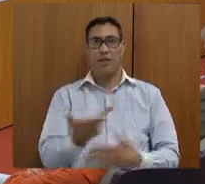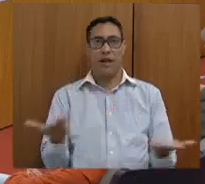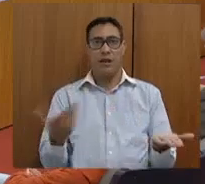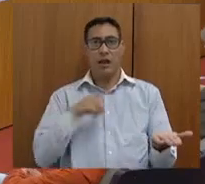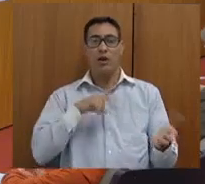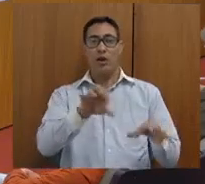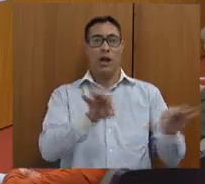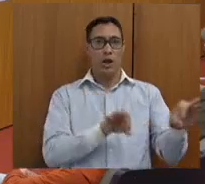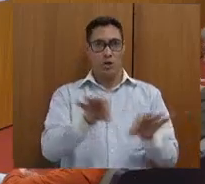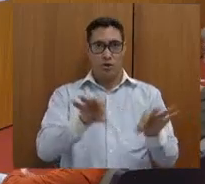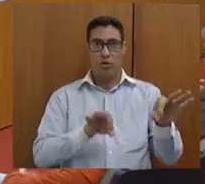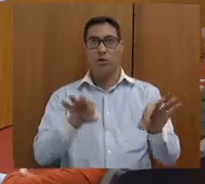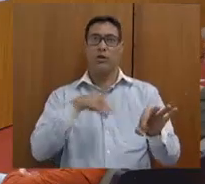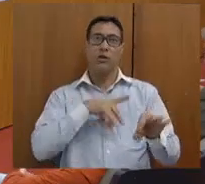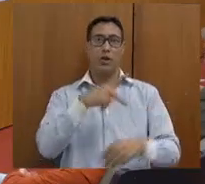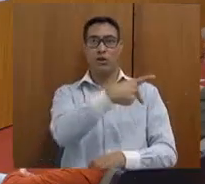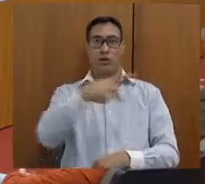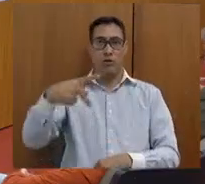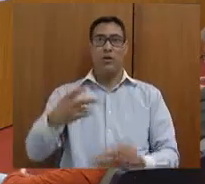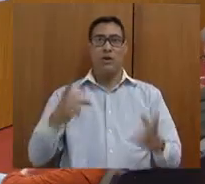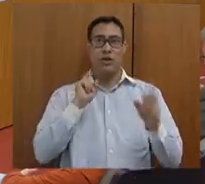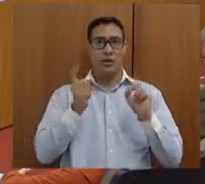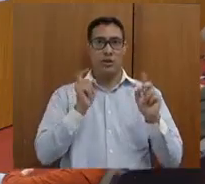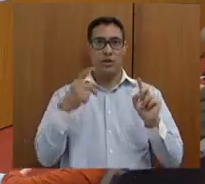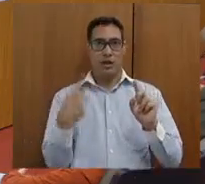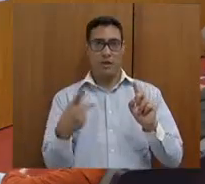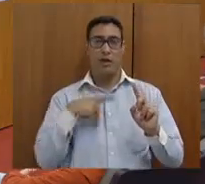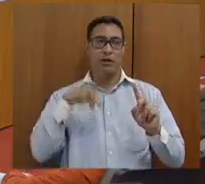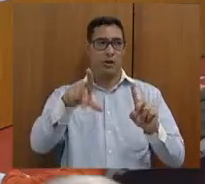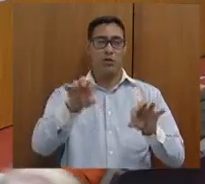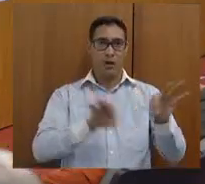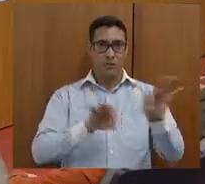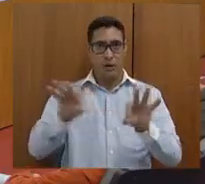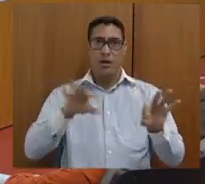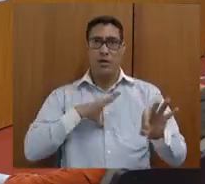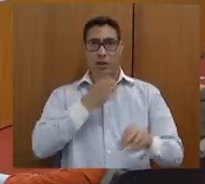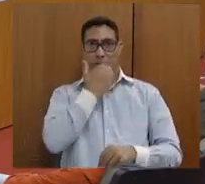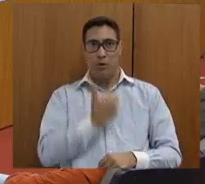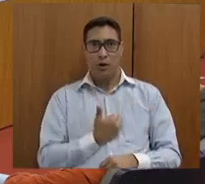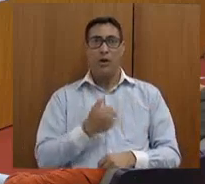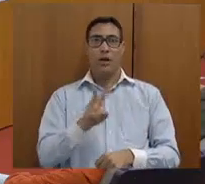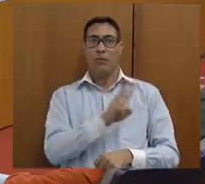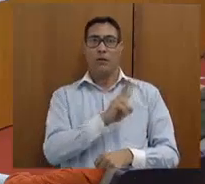organizei os trabalhos como presidente dessa reunião os trabalhos estão reunidos